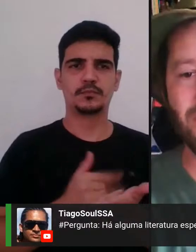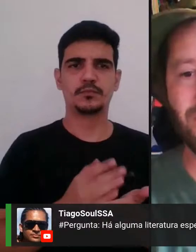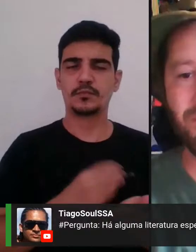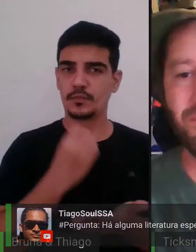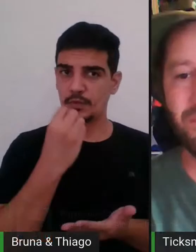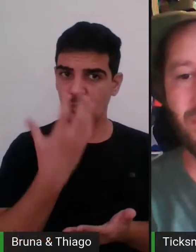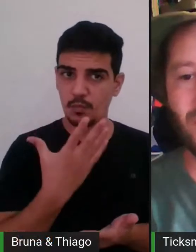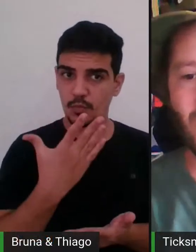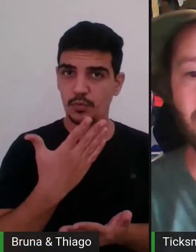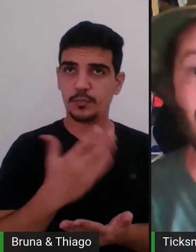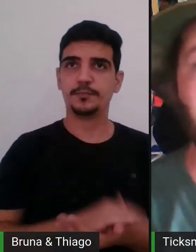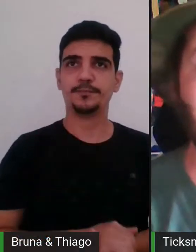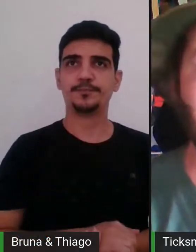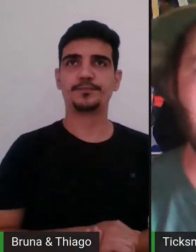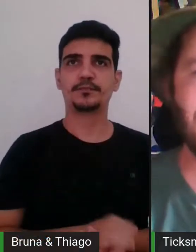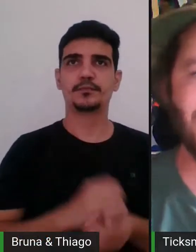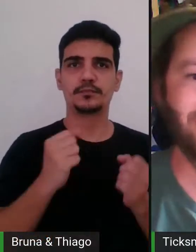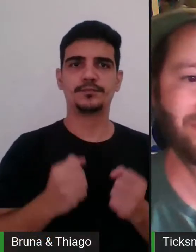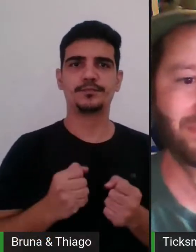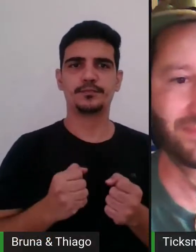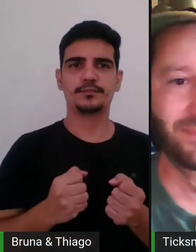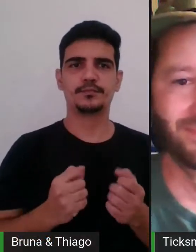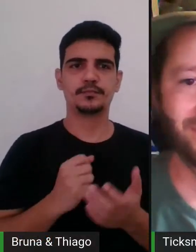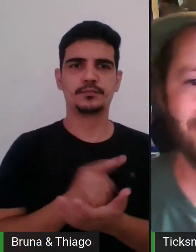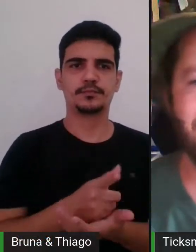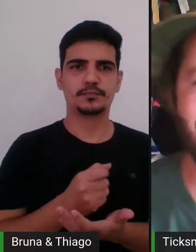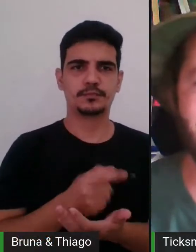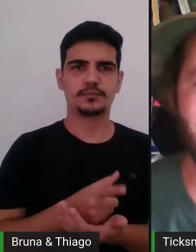aí para aprender mais.